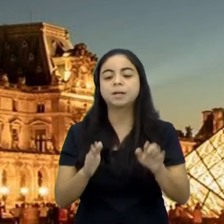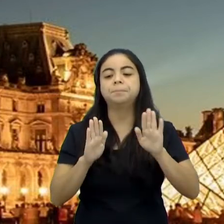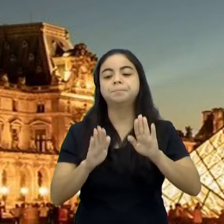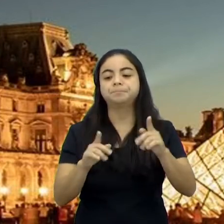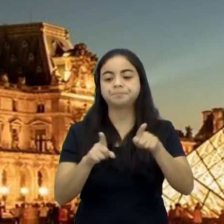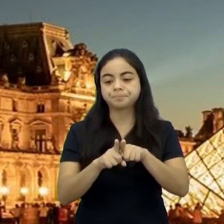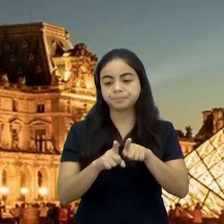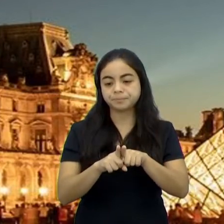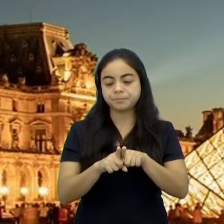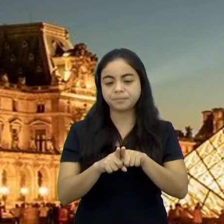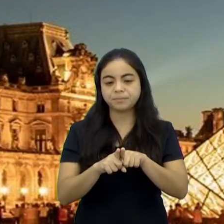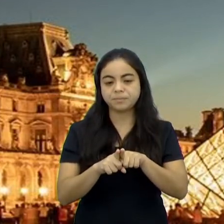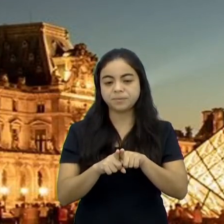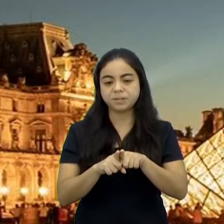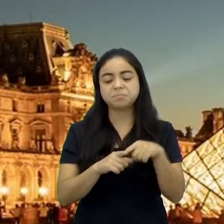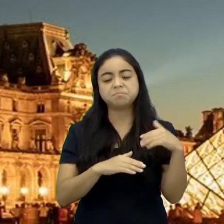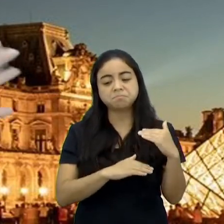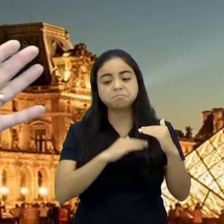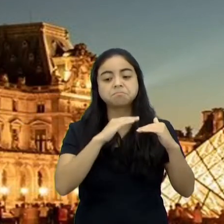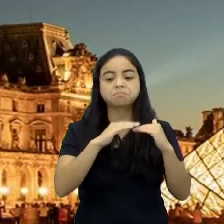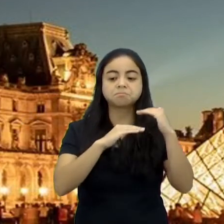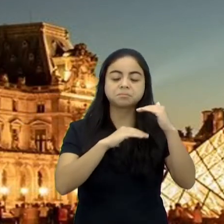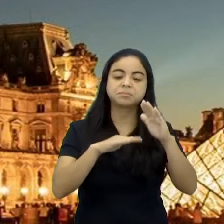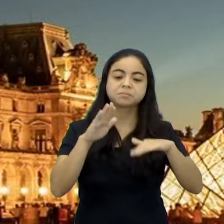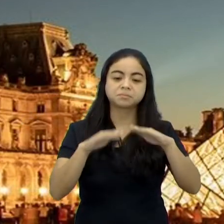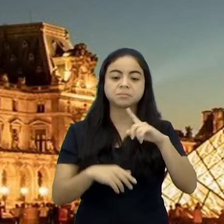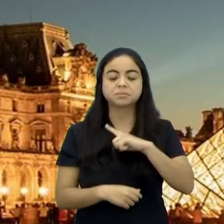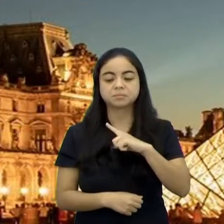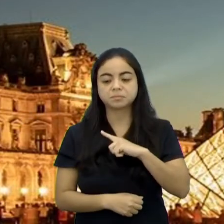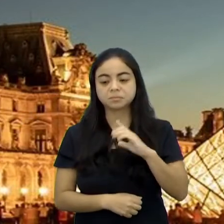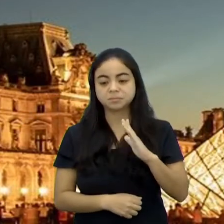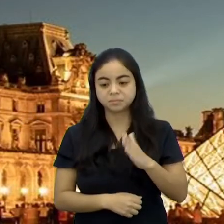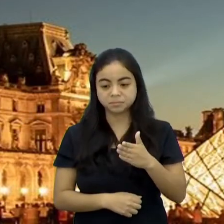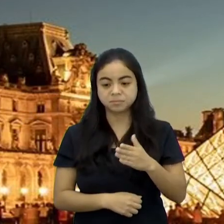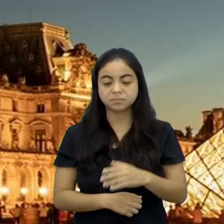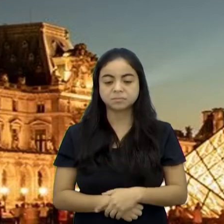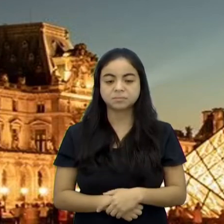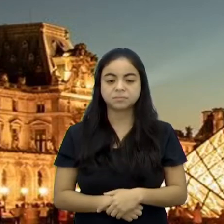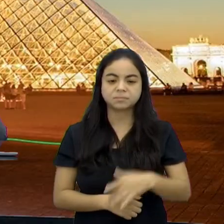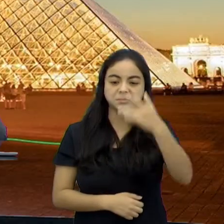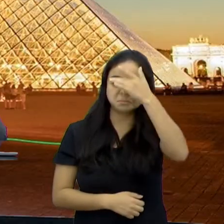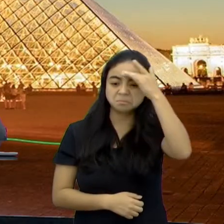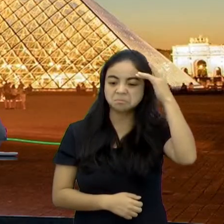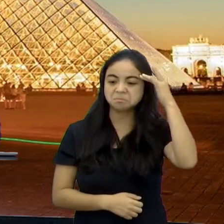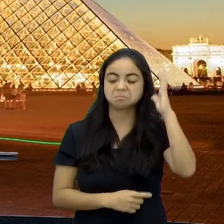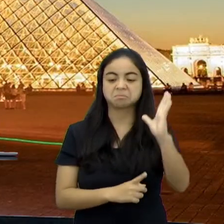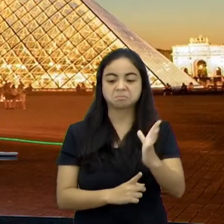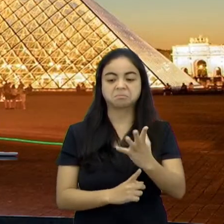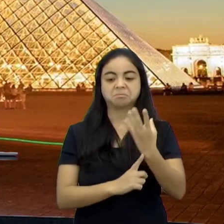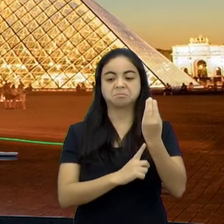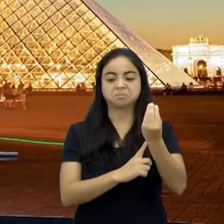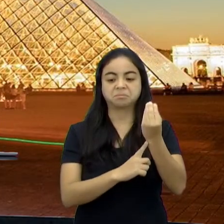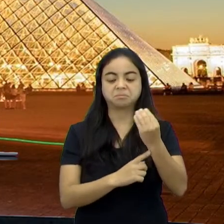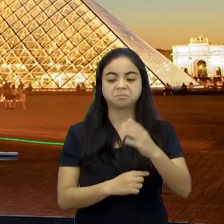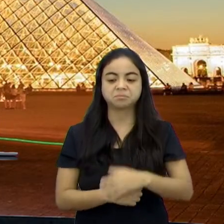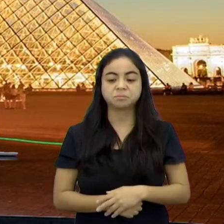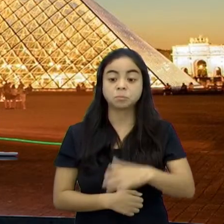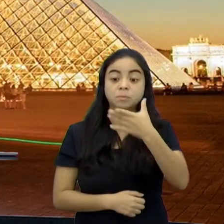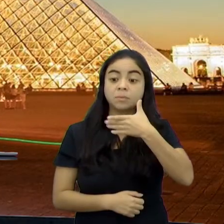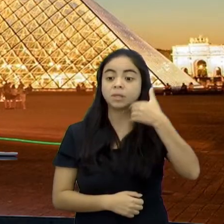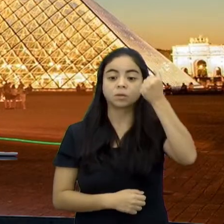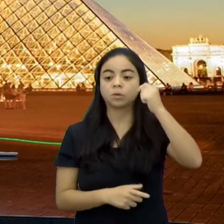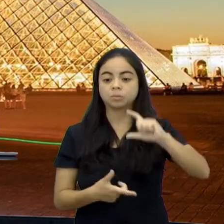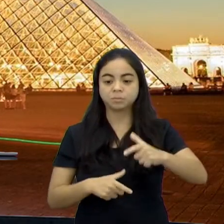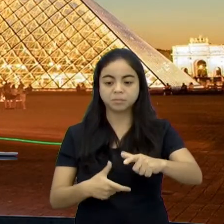mas tá surgindo. Talvez a gente já tenha esse grande artista. A obra-prima do meme, né? Exato.